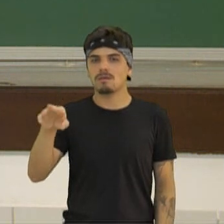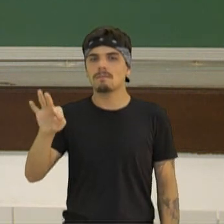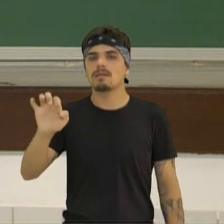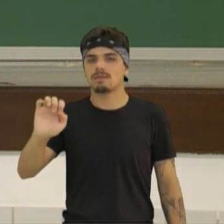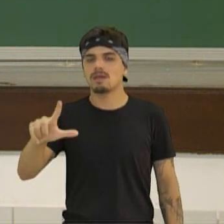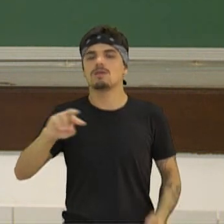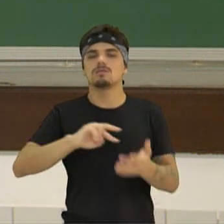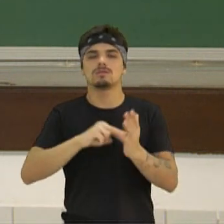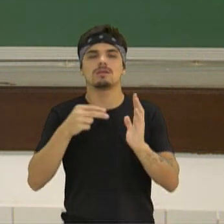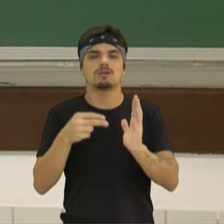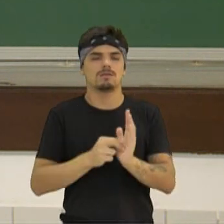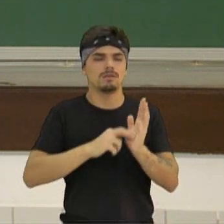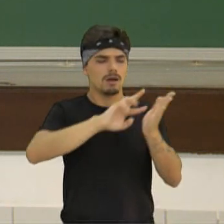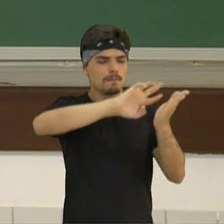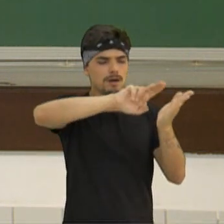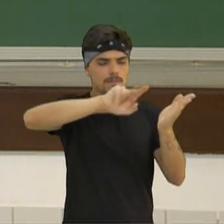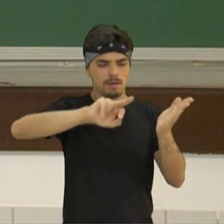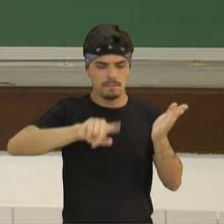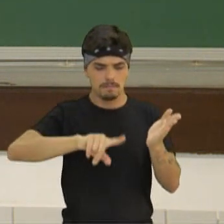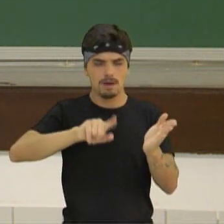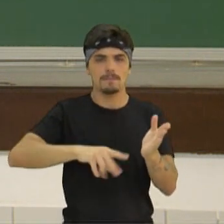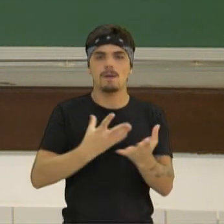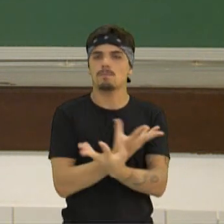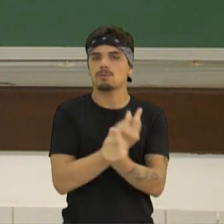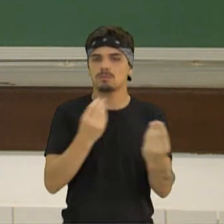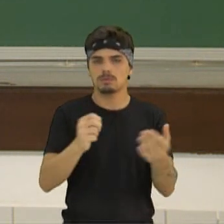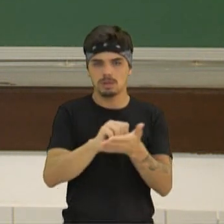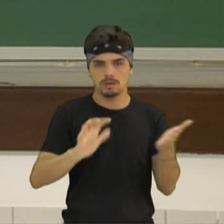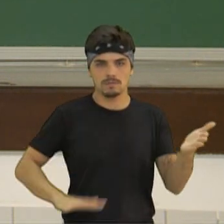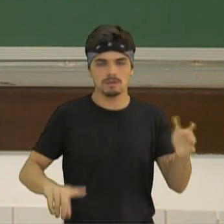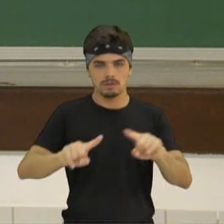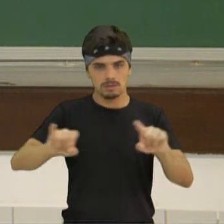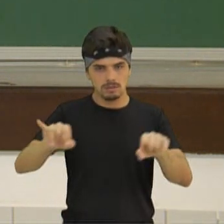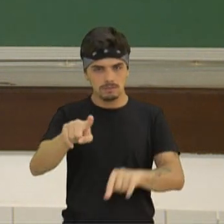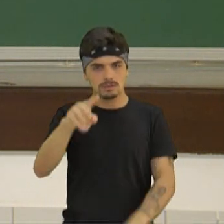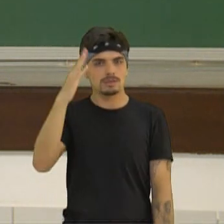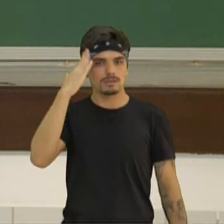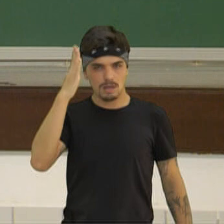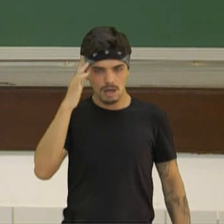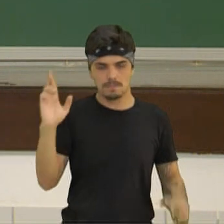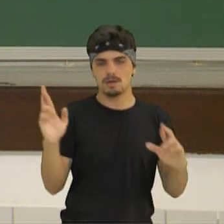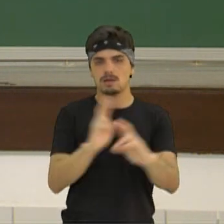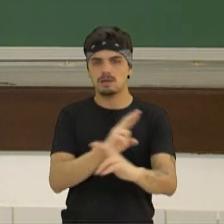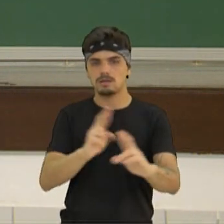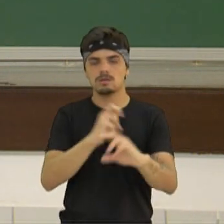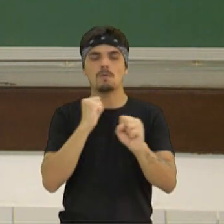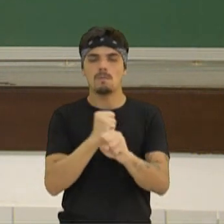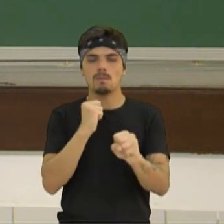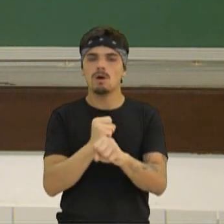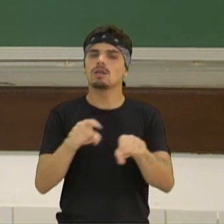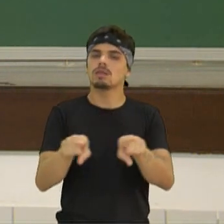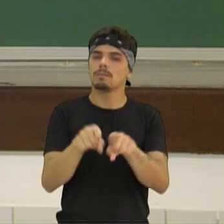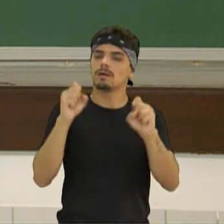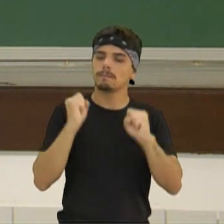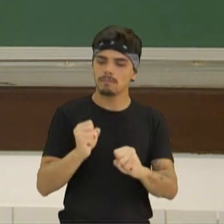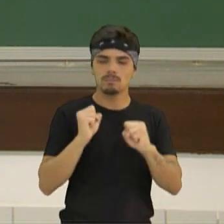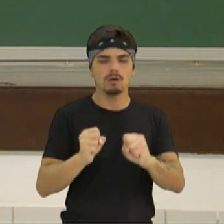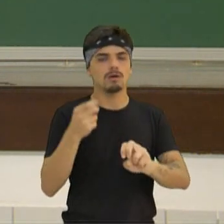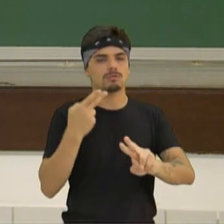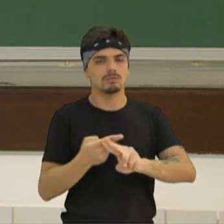é usada em vários exercícios. Então, se você sabe essa relação, você pode usar ali naqueles